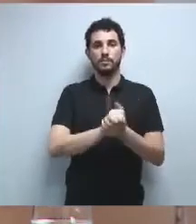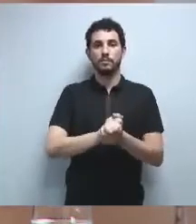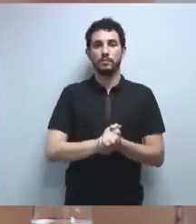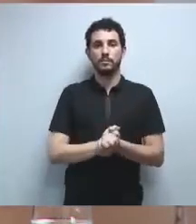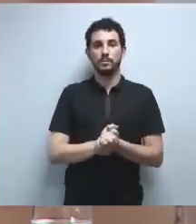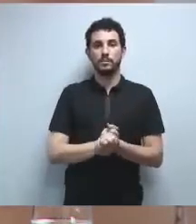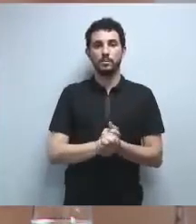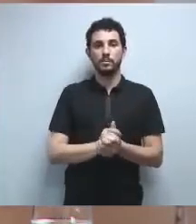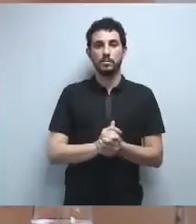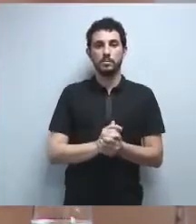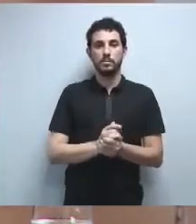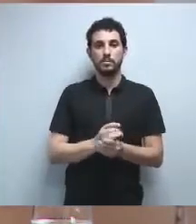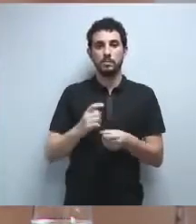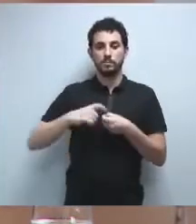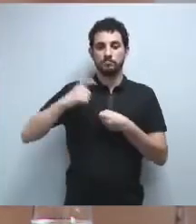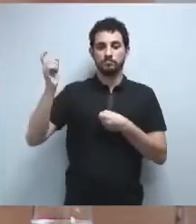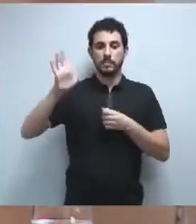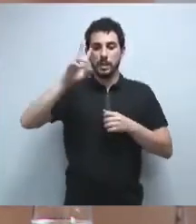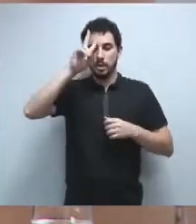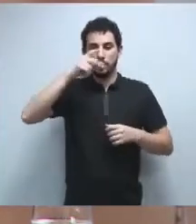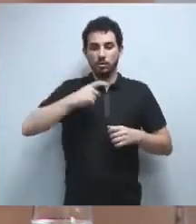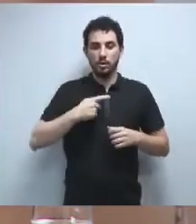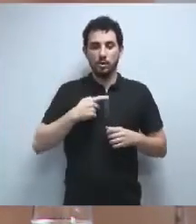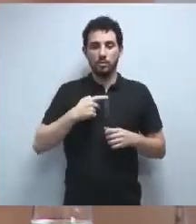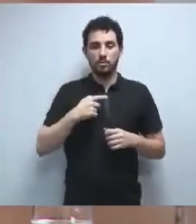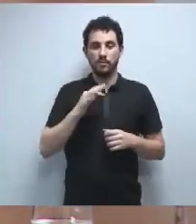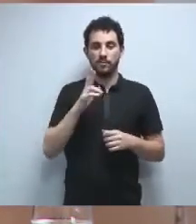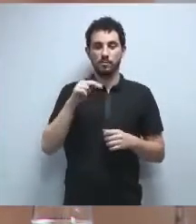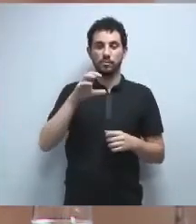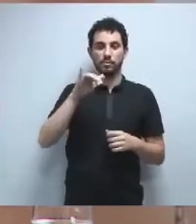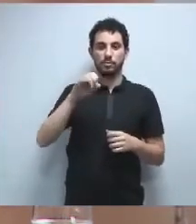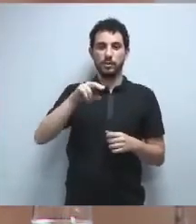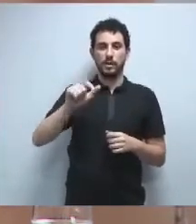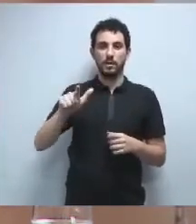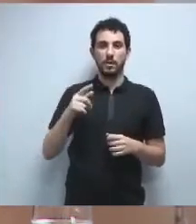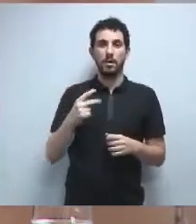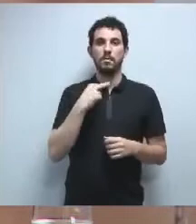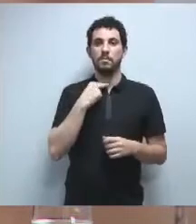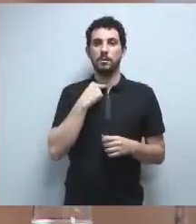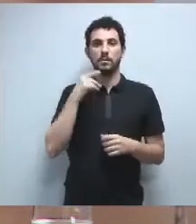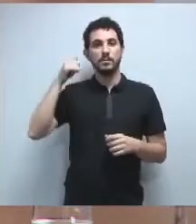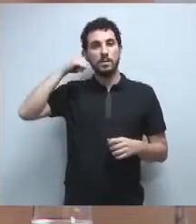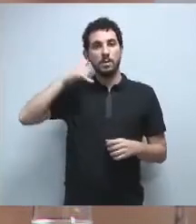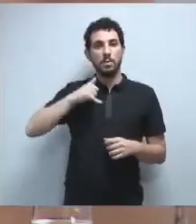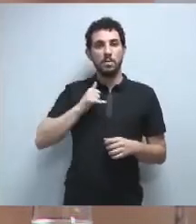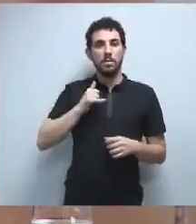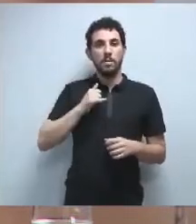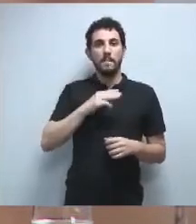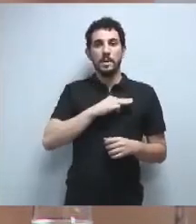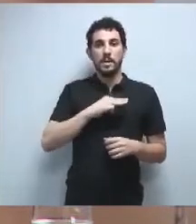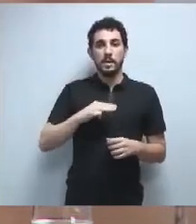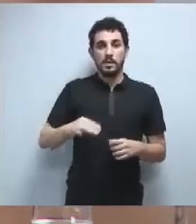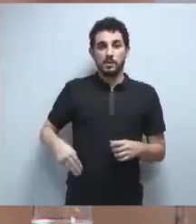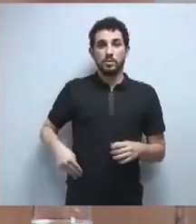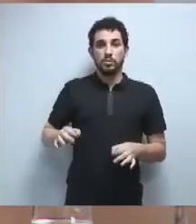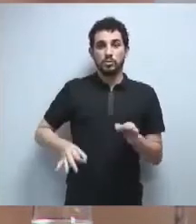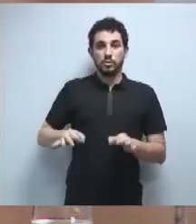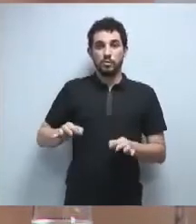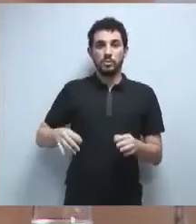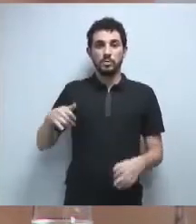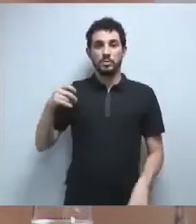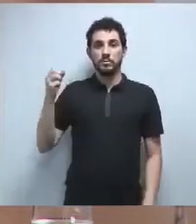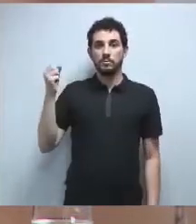autonomia e independência funcional ele liga pra mim com o ministro da justiça e diz assim